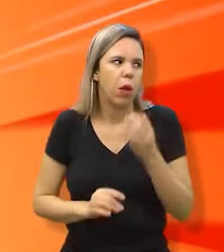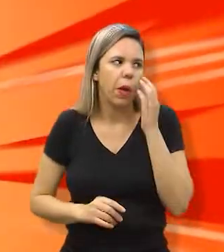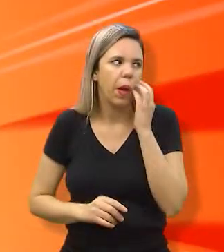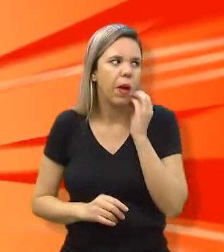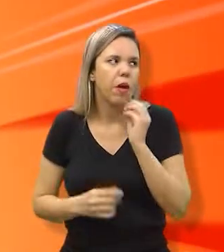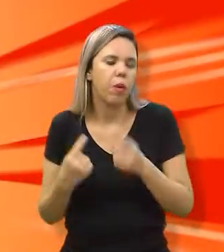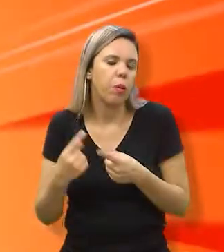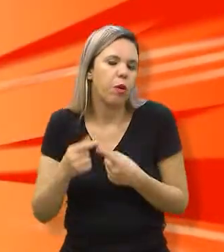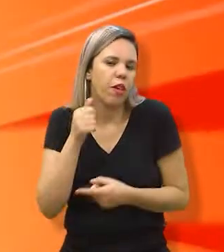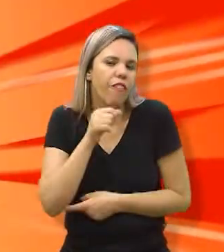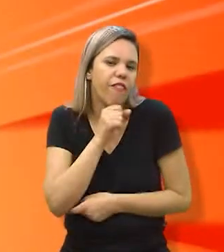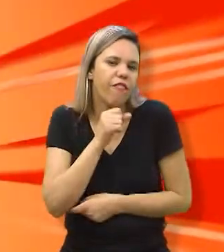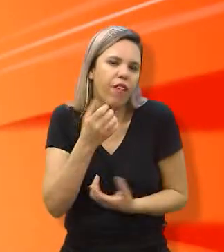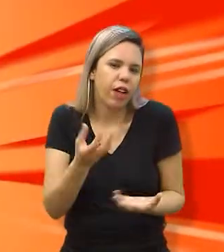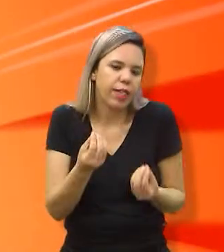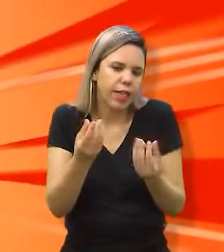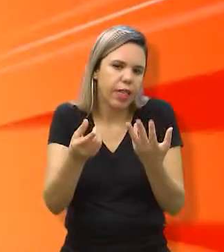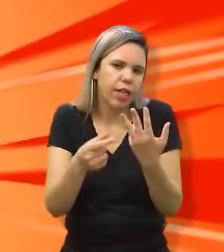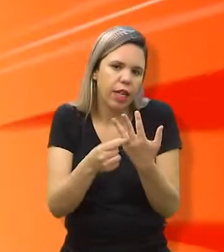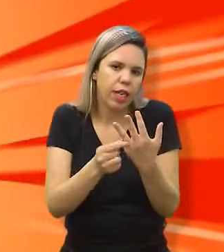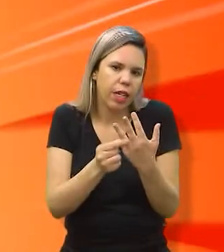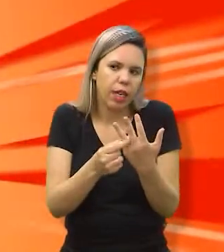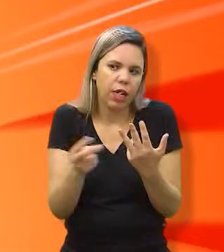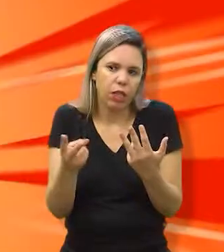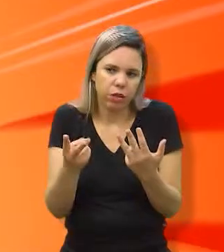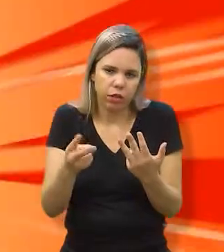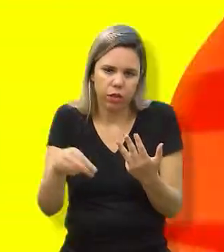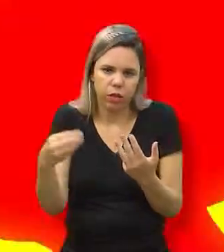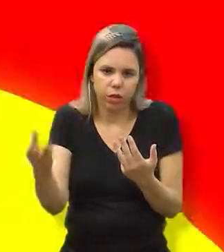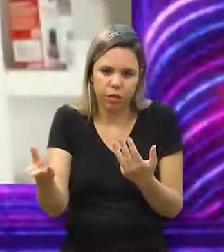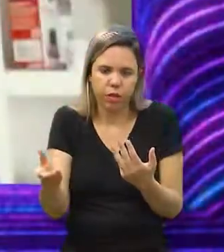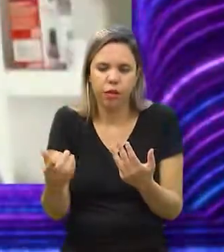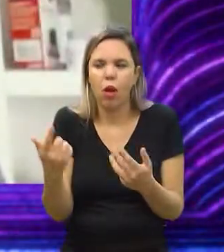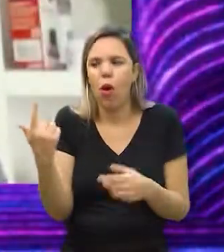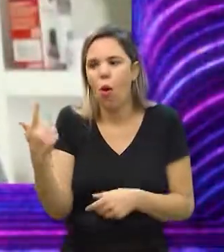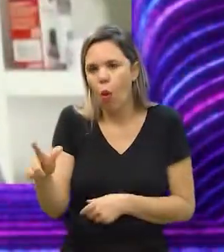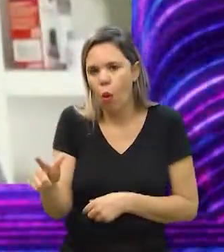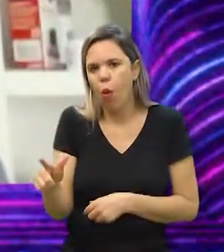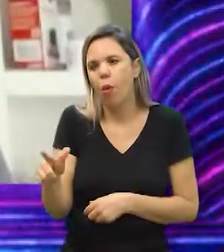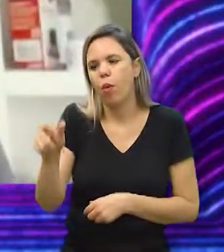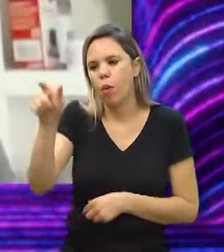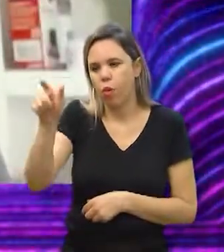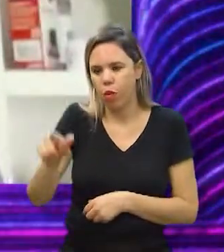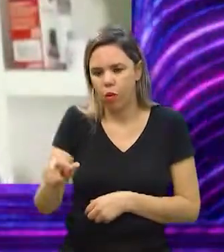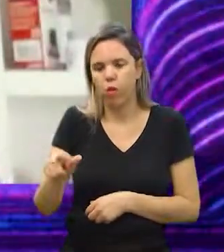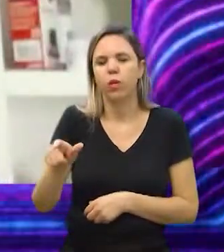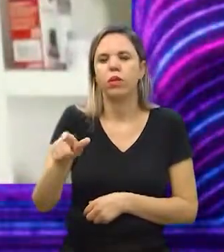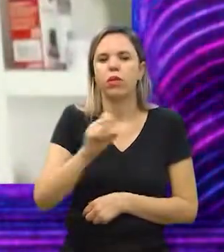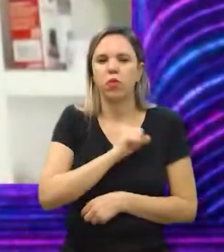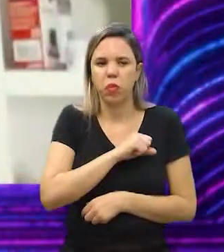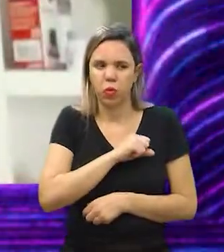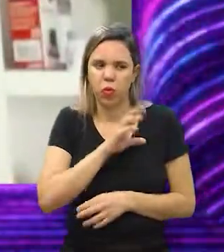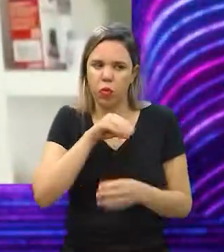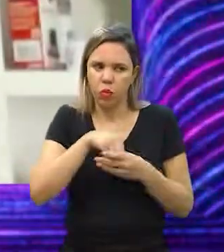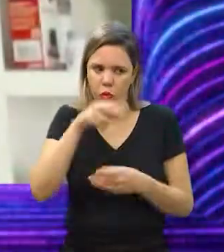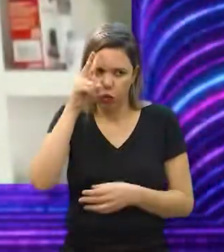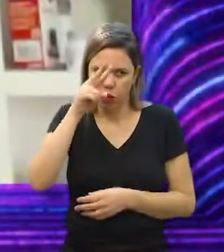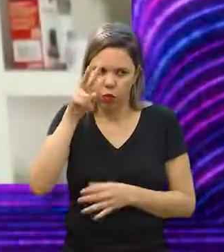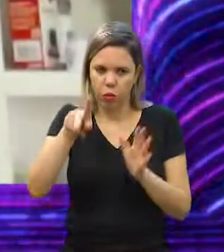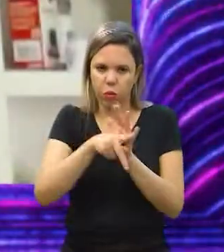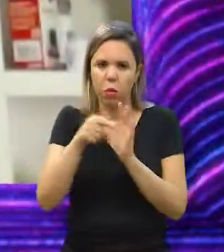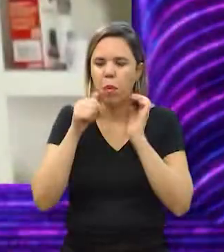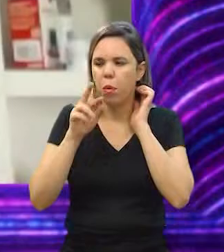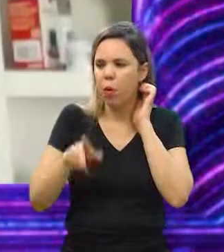realmente por que a velhinha queria dar esse anel para eles. Mas tem outros antagonismos dentro também da história, né? A